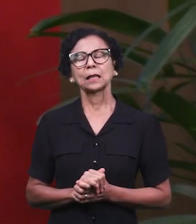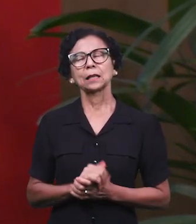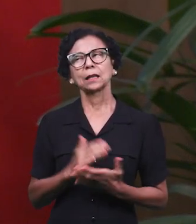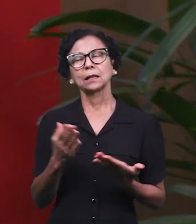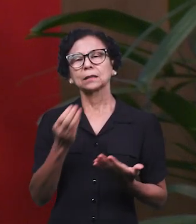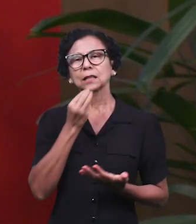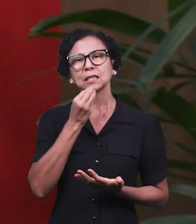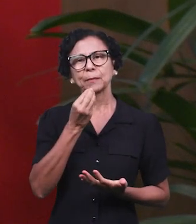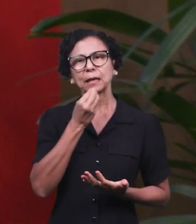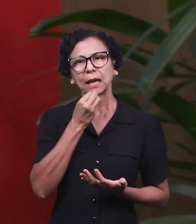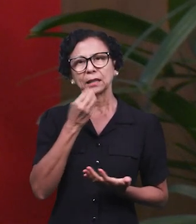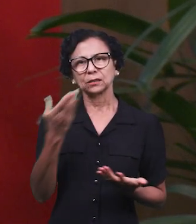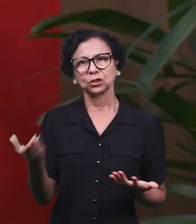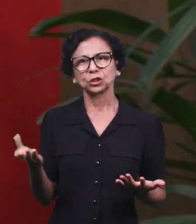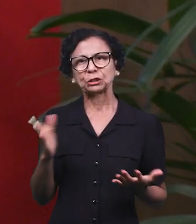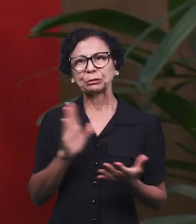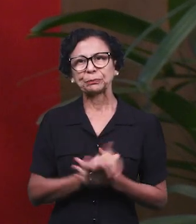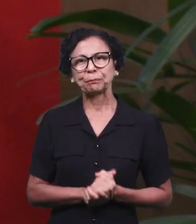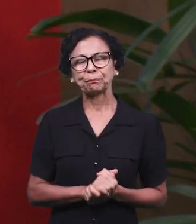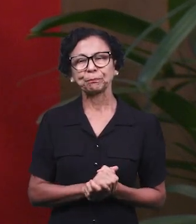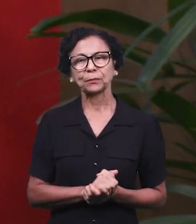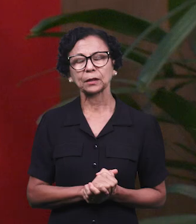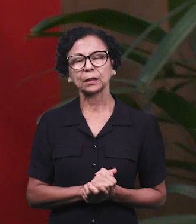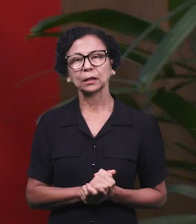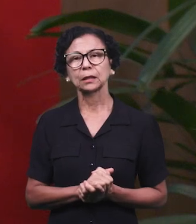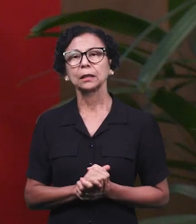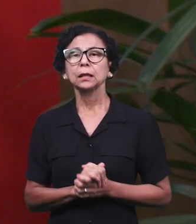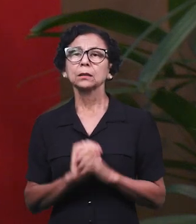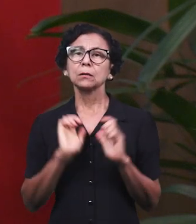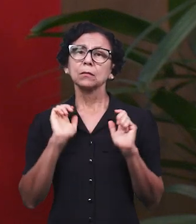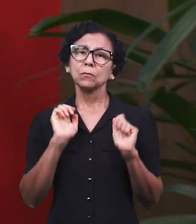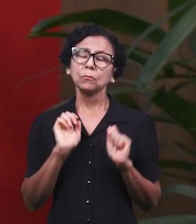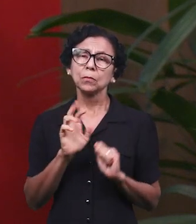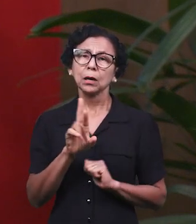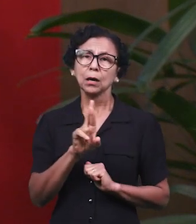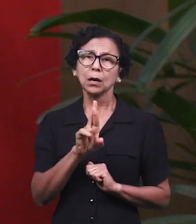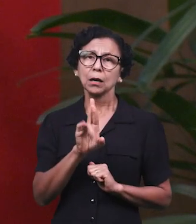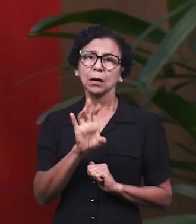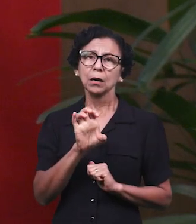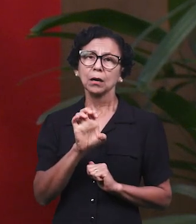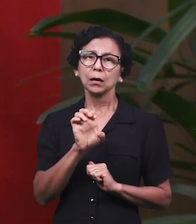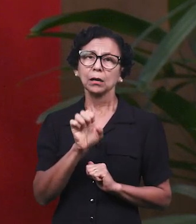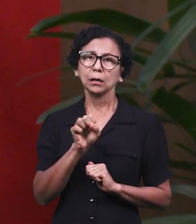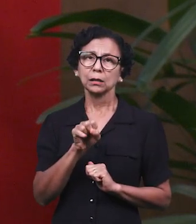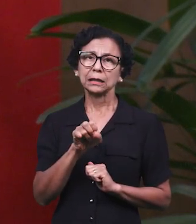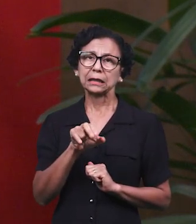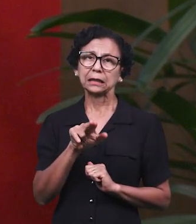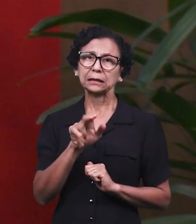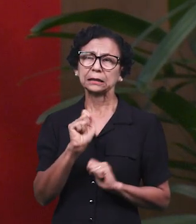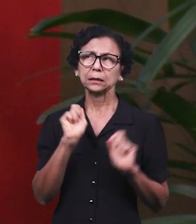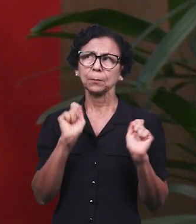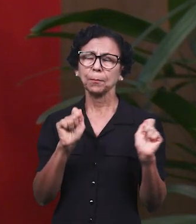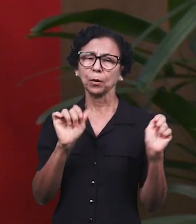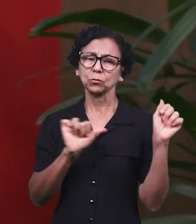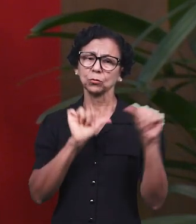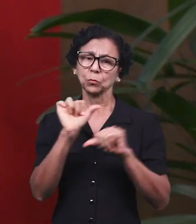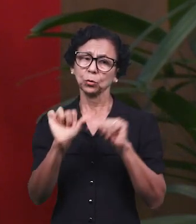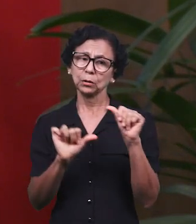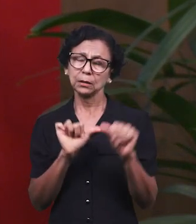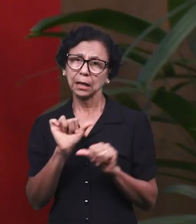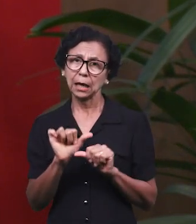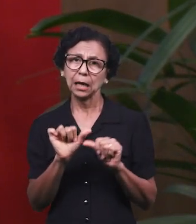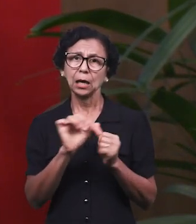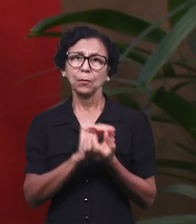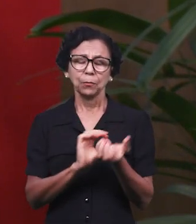Ela é um material reversível. Então, o que a gente usa? A gente pode usar